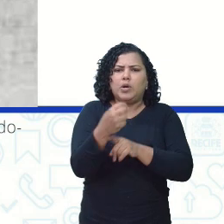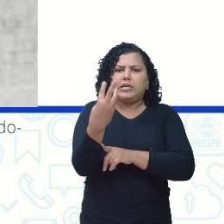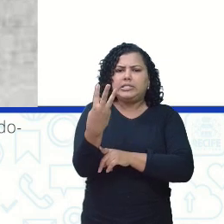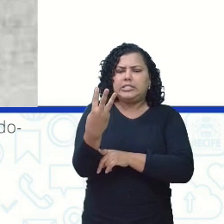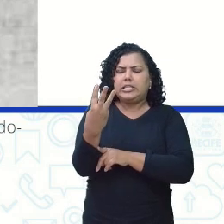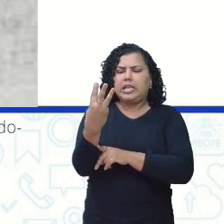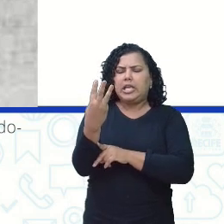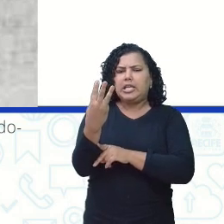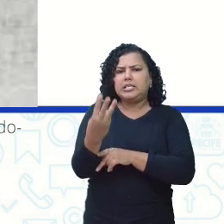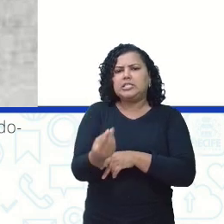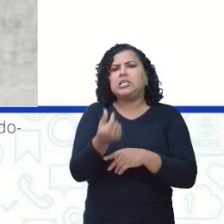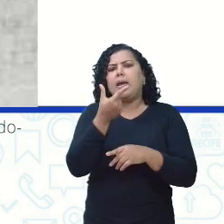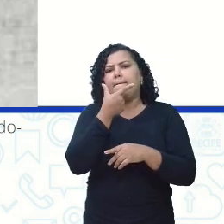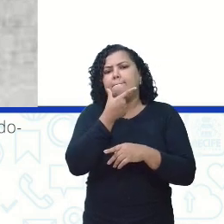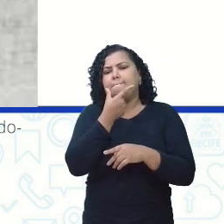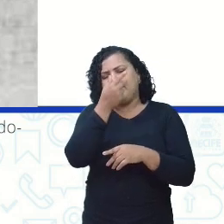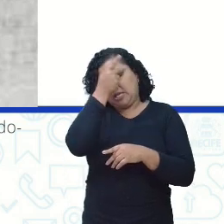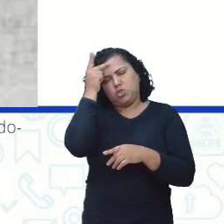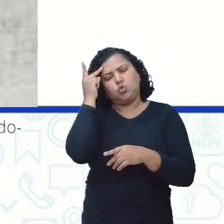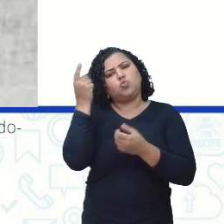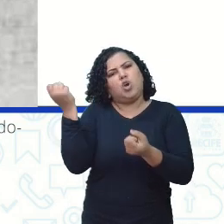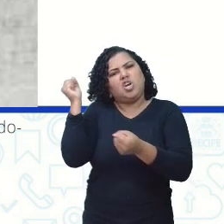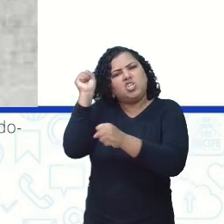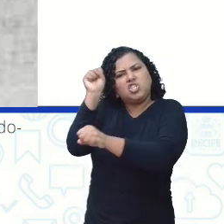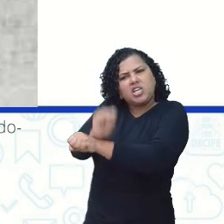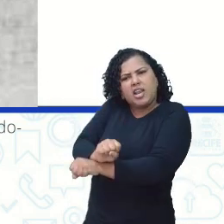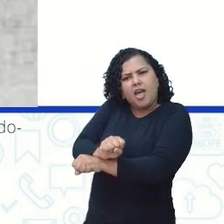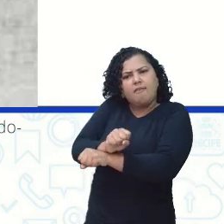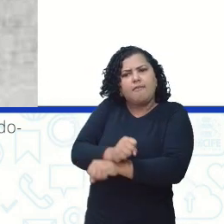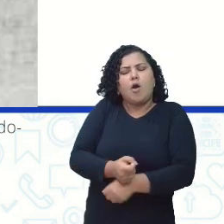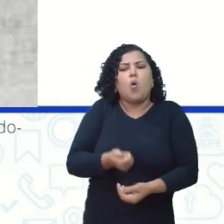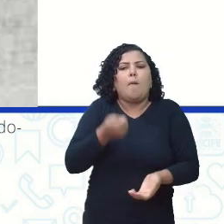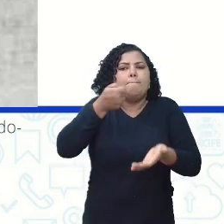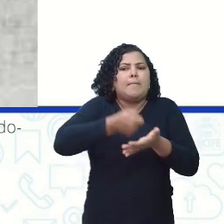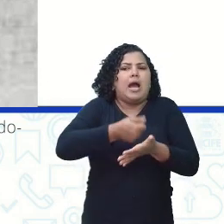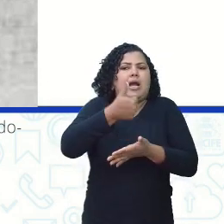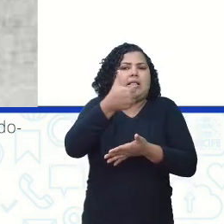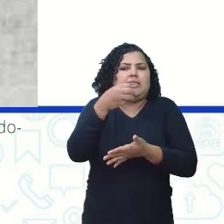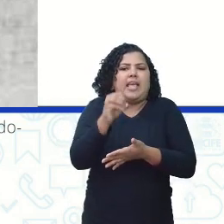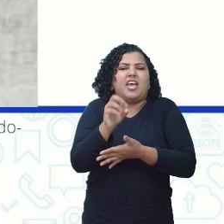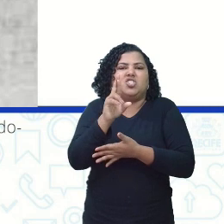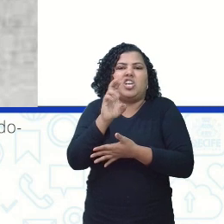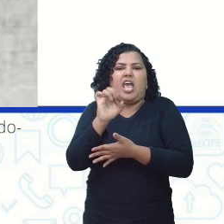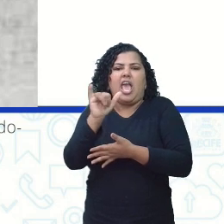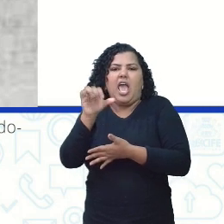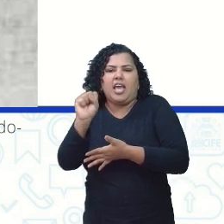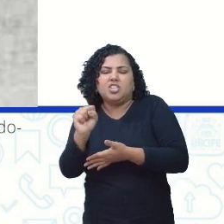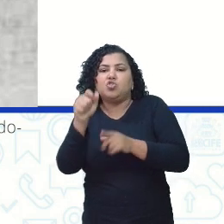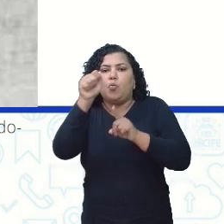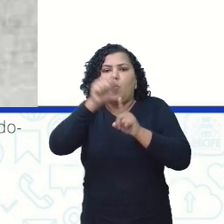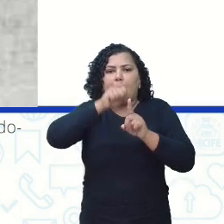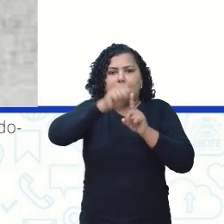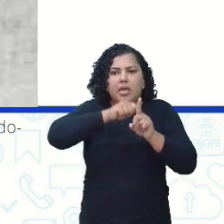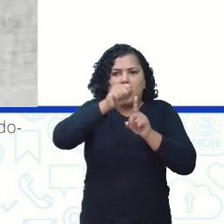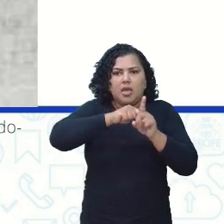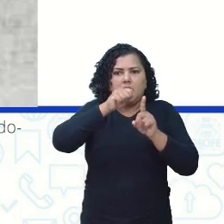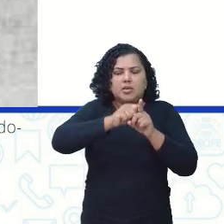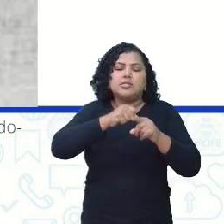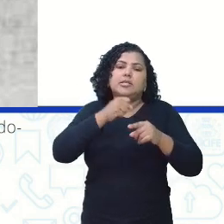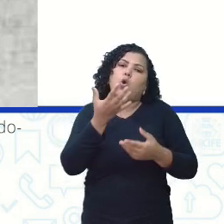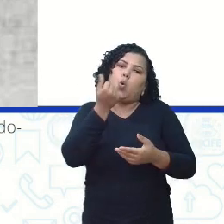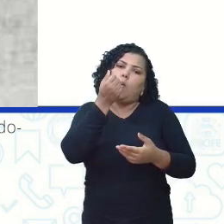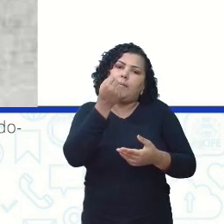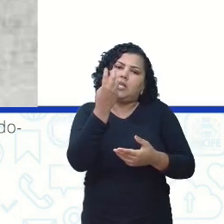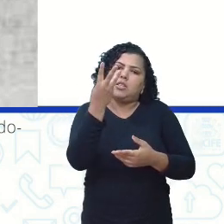serviço do sítio, dando-se, né, R$10 mensais por cada um e sustento 3 vezes ao dia. Nas